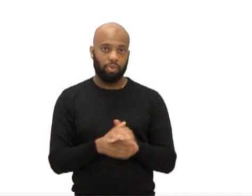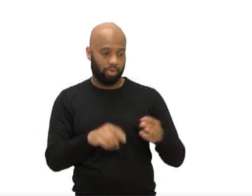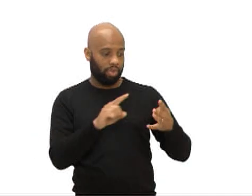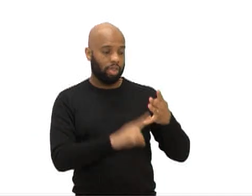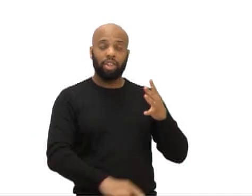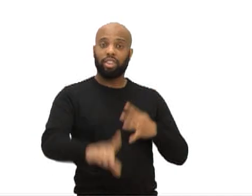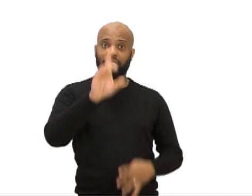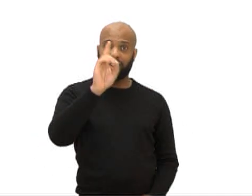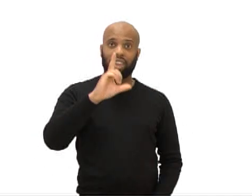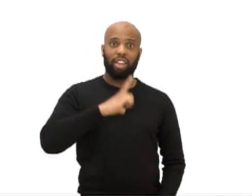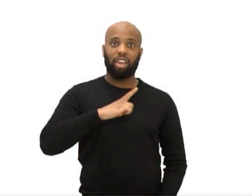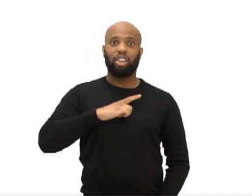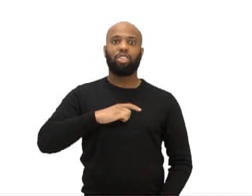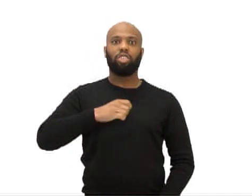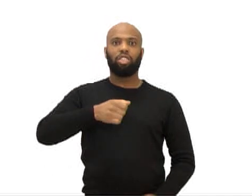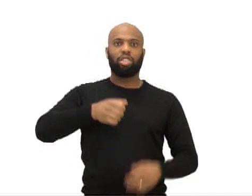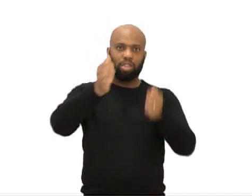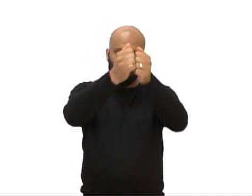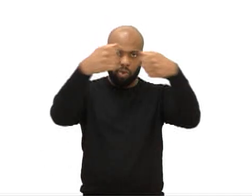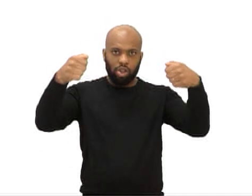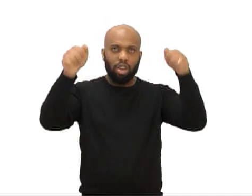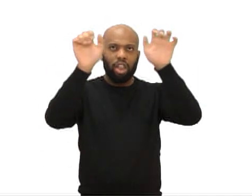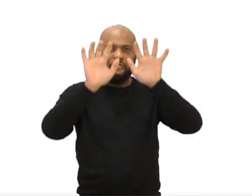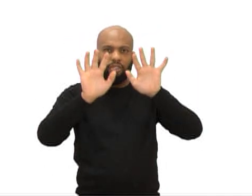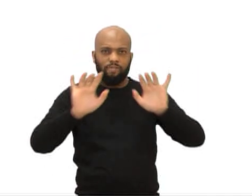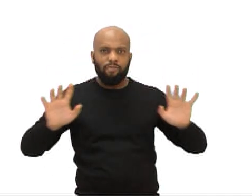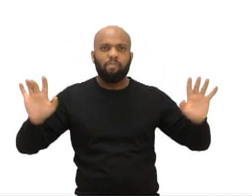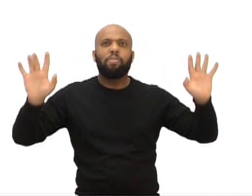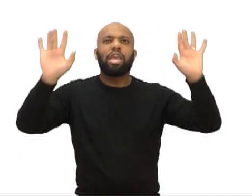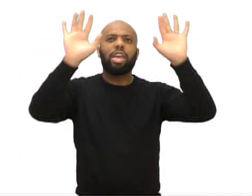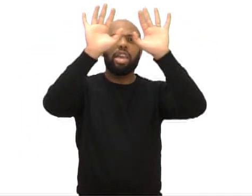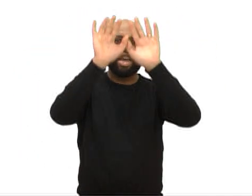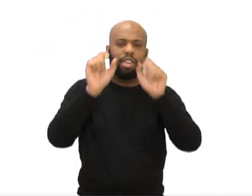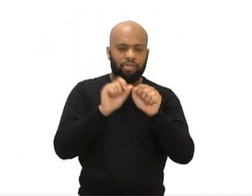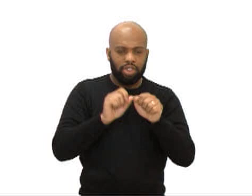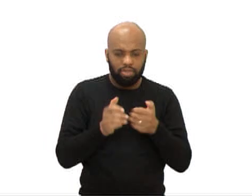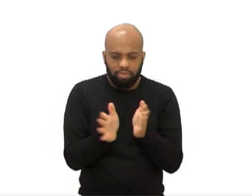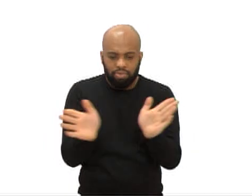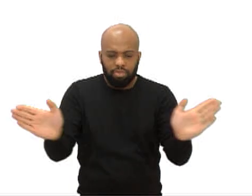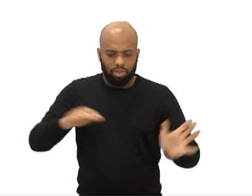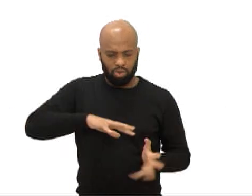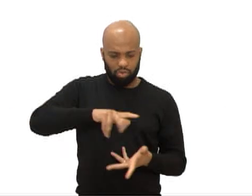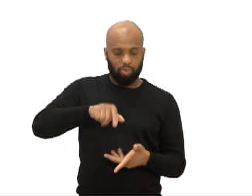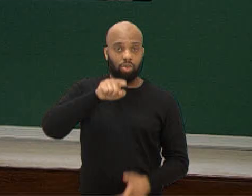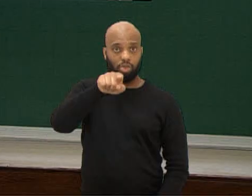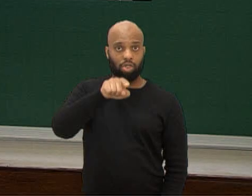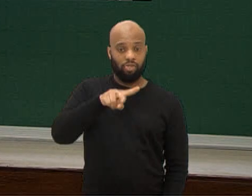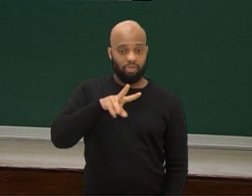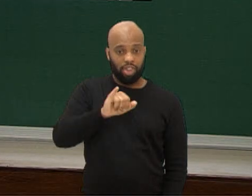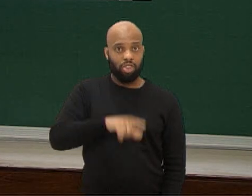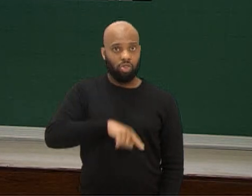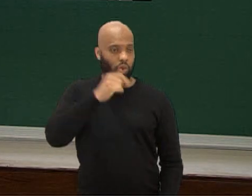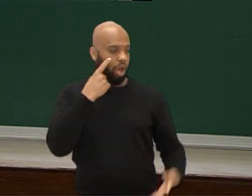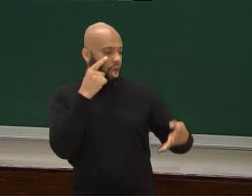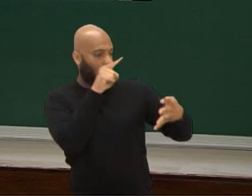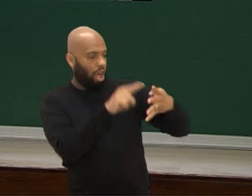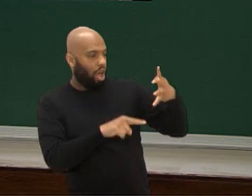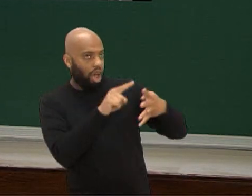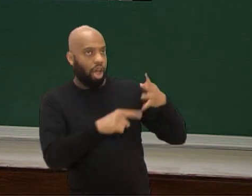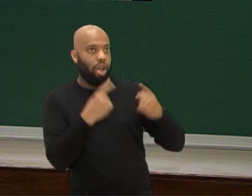Existia uma cortina de fumaça bipolarizando o mundo? Vocês vão escolher, ver qual é